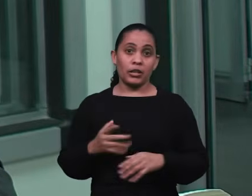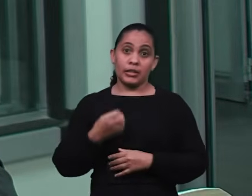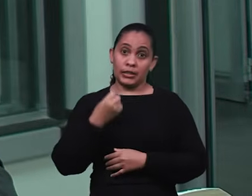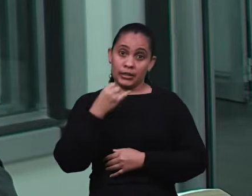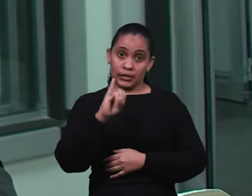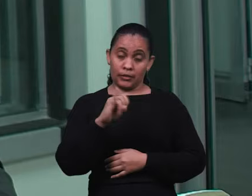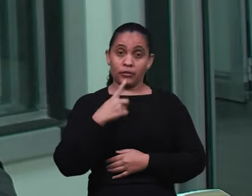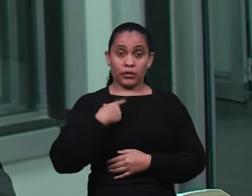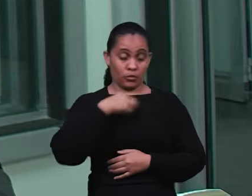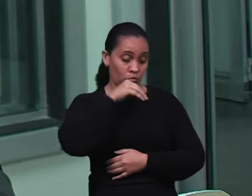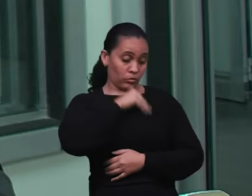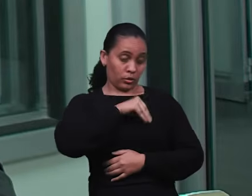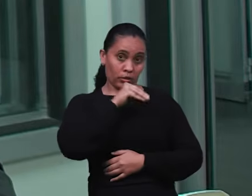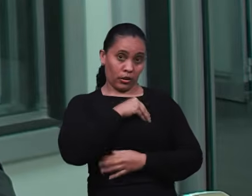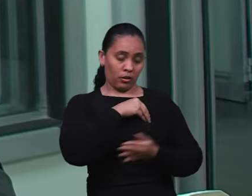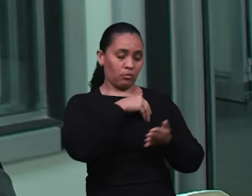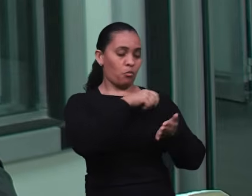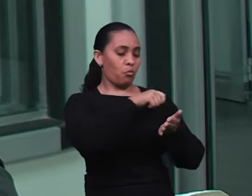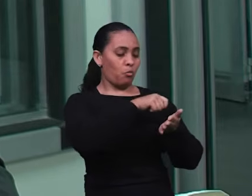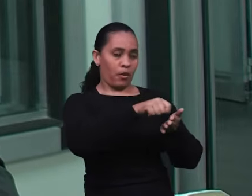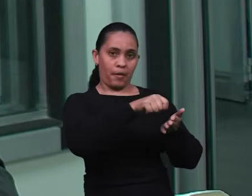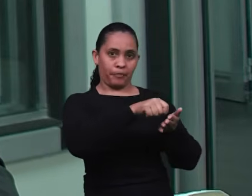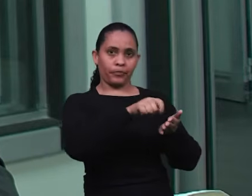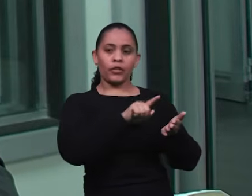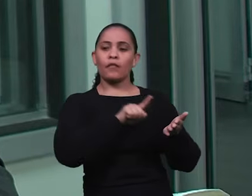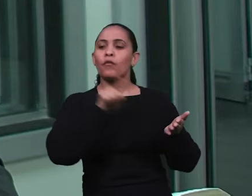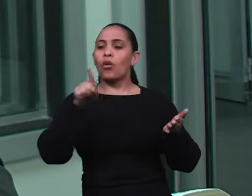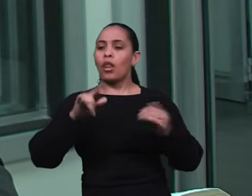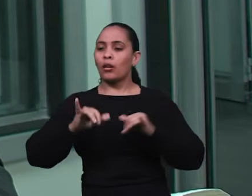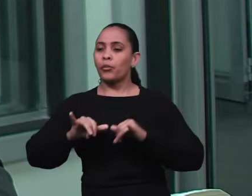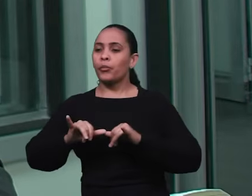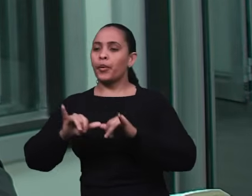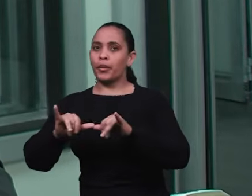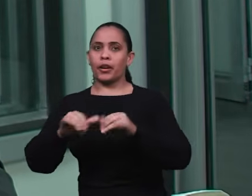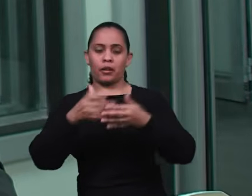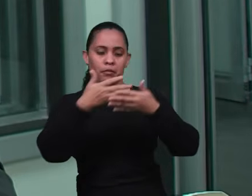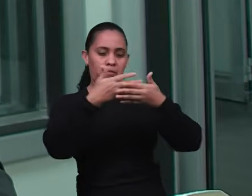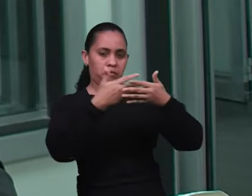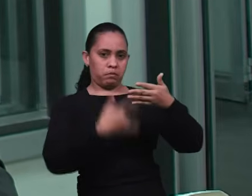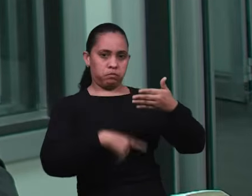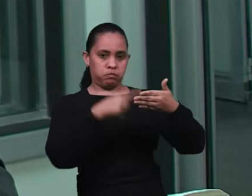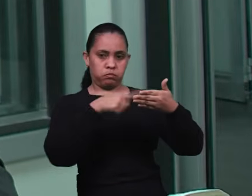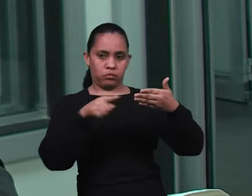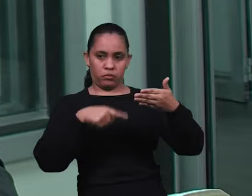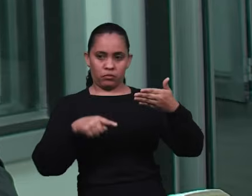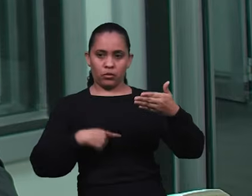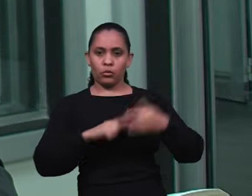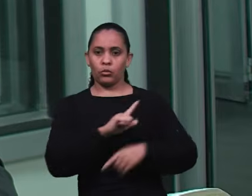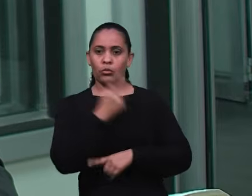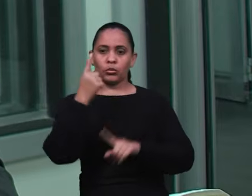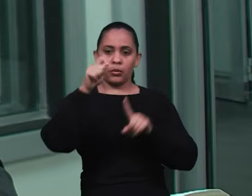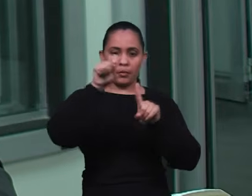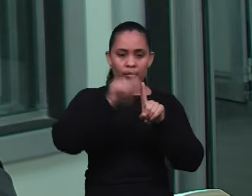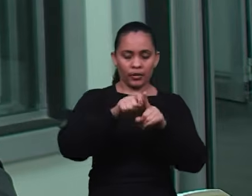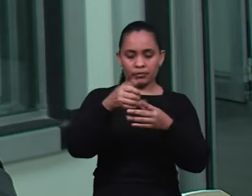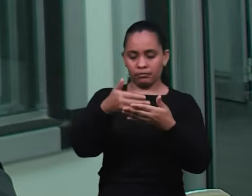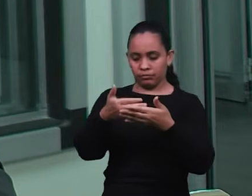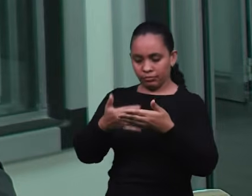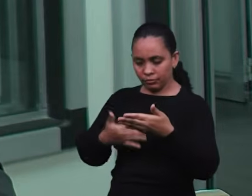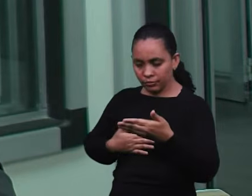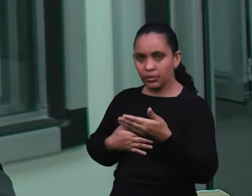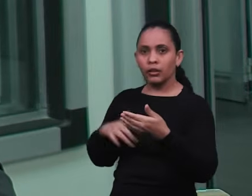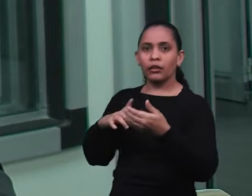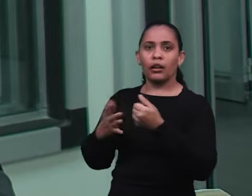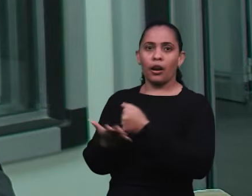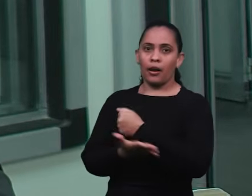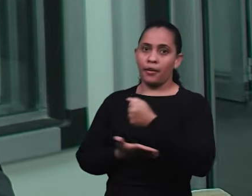você gasta, colocar num papelzinho ali. Vou no supermercado, fazer a relação. Vou voltar o outro mês, a mesma relação. Aí você